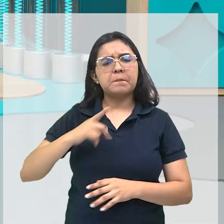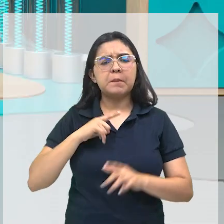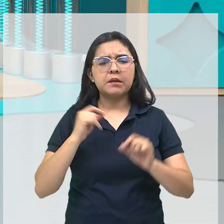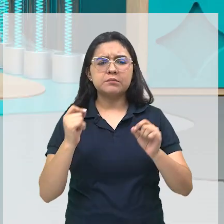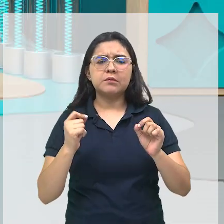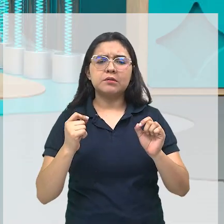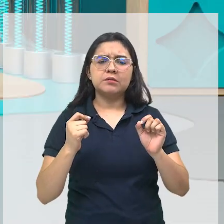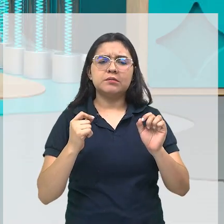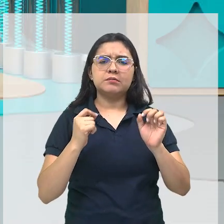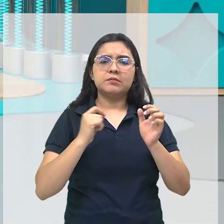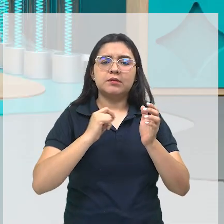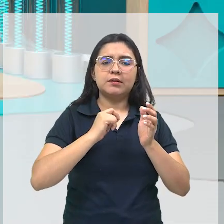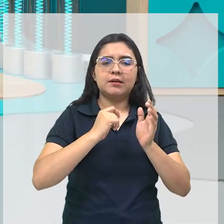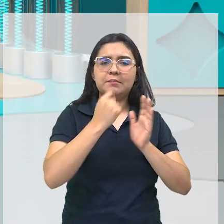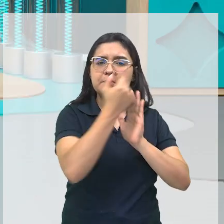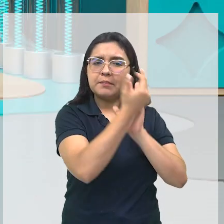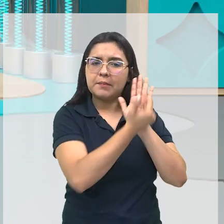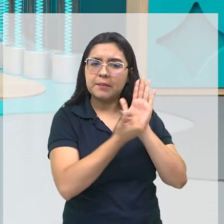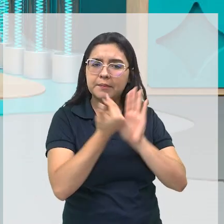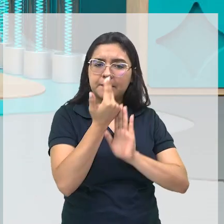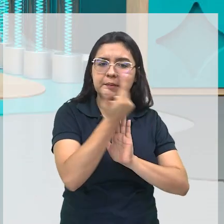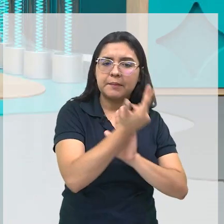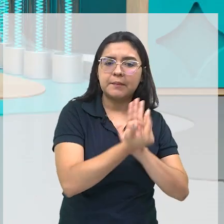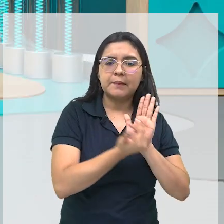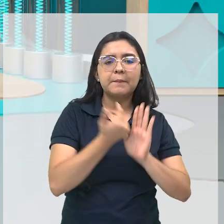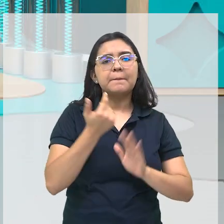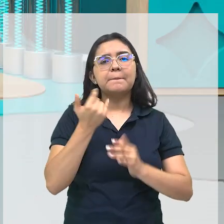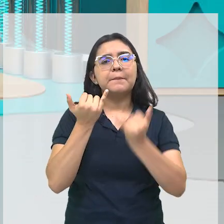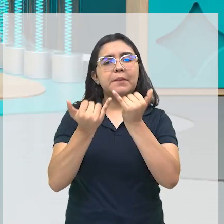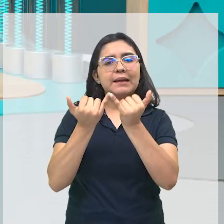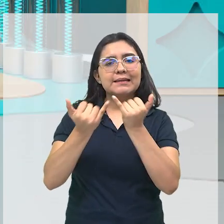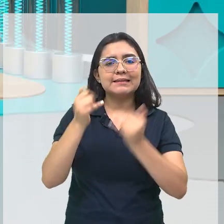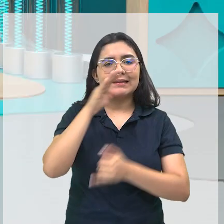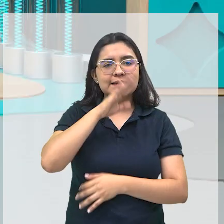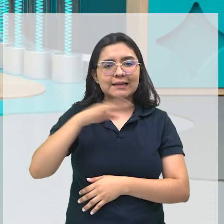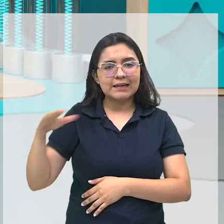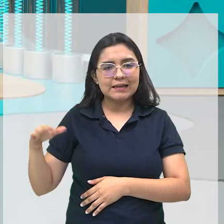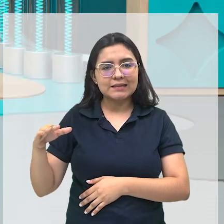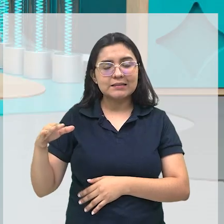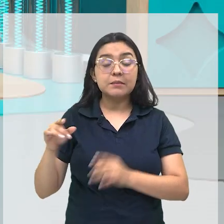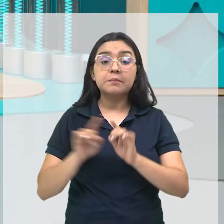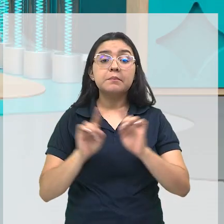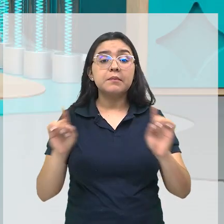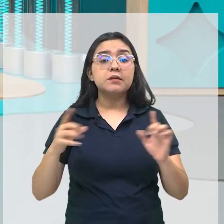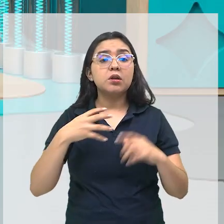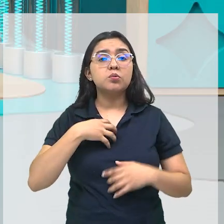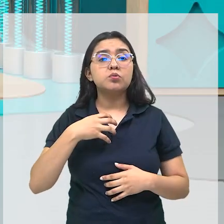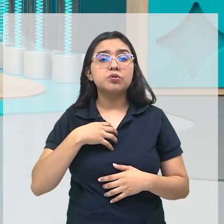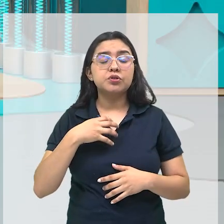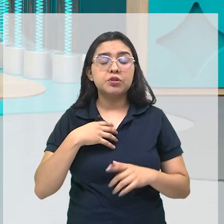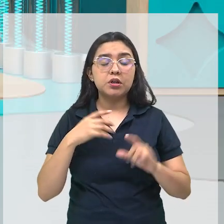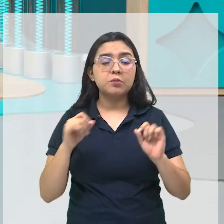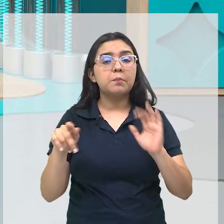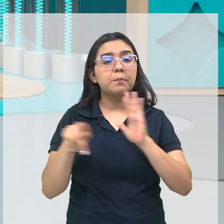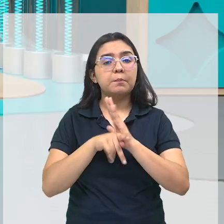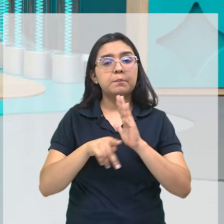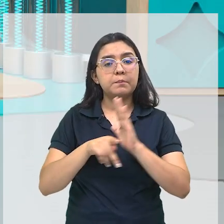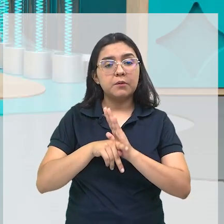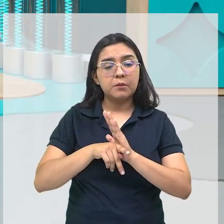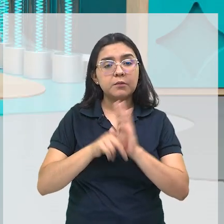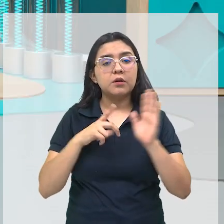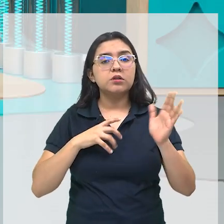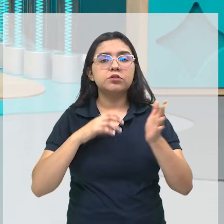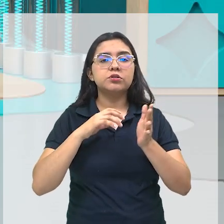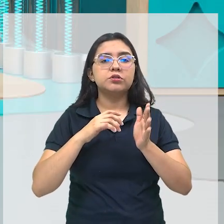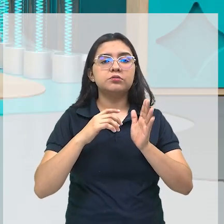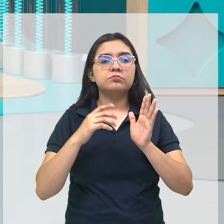de risquinho, parece até riscos feitos por crianças, mas na verdade era a forma que eles tinham de registrar ali